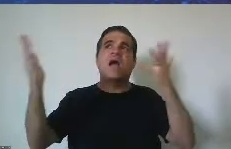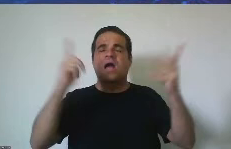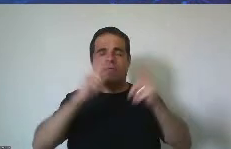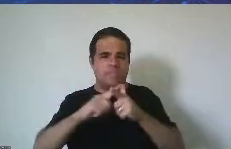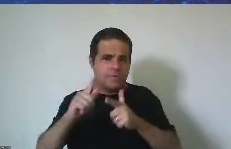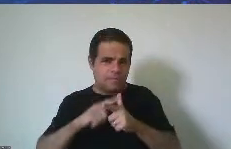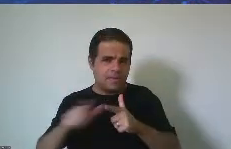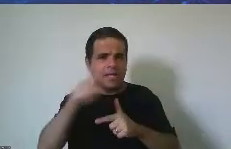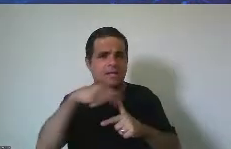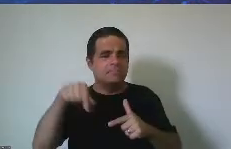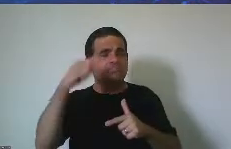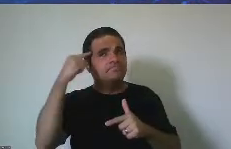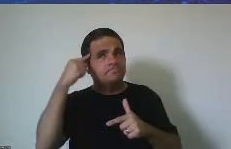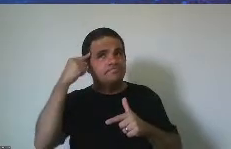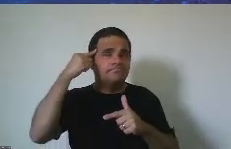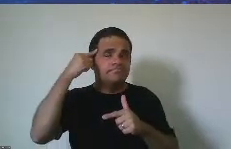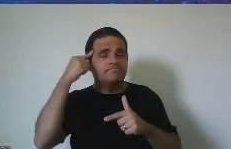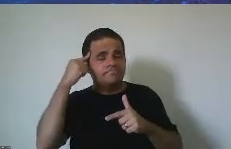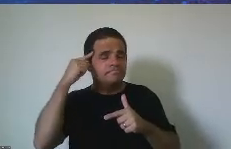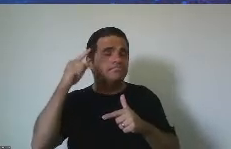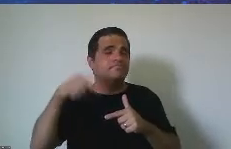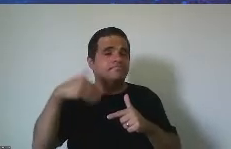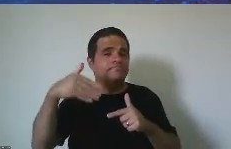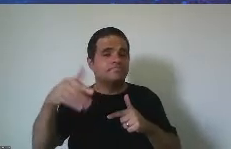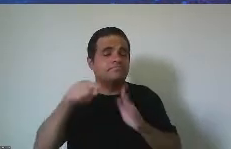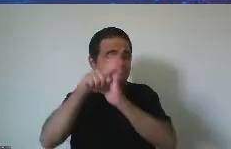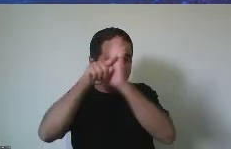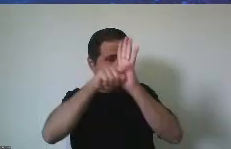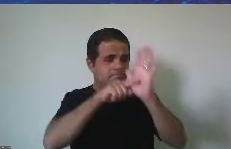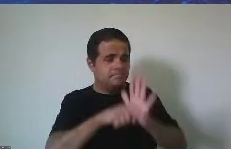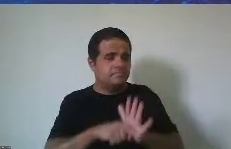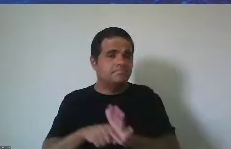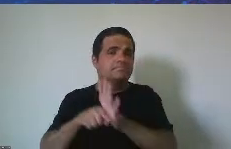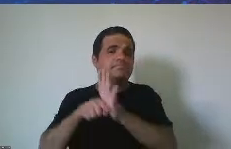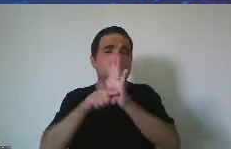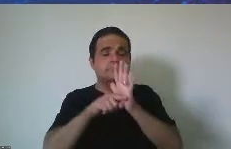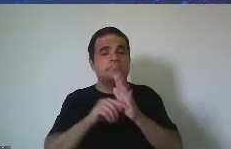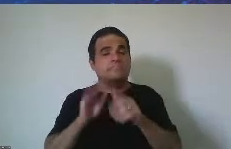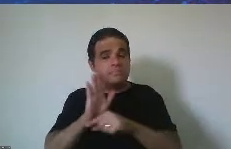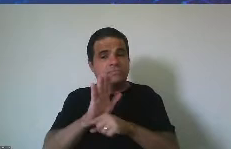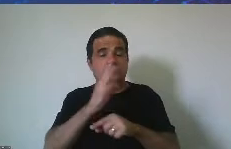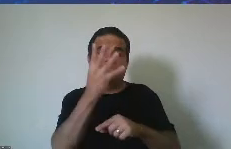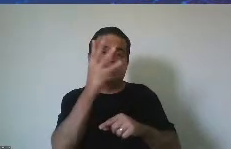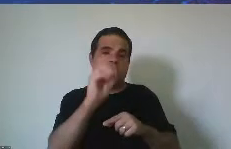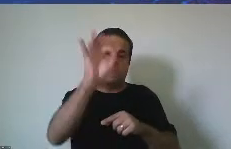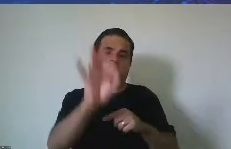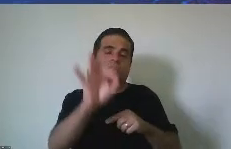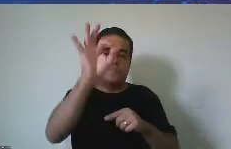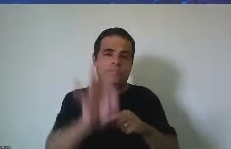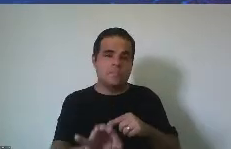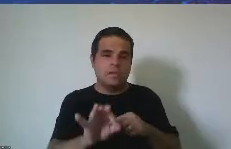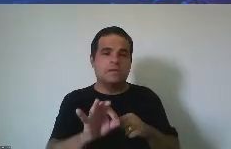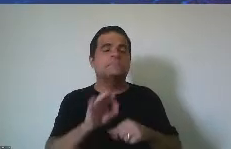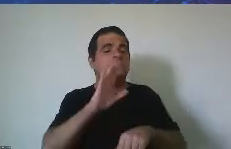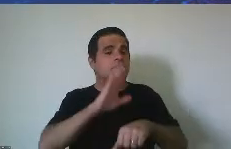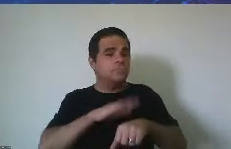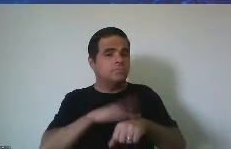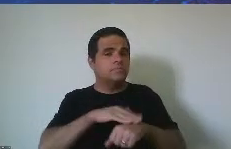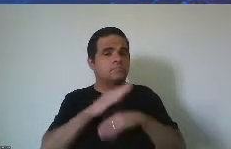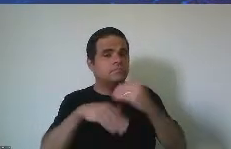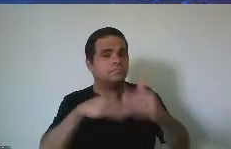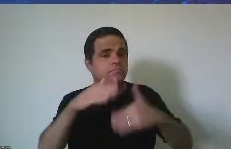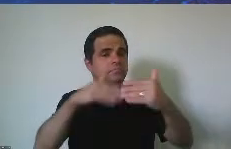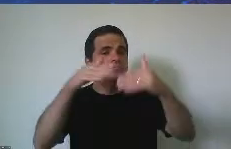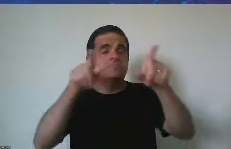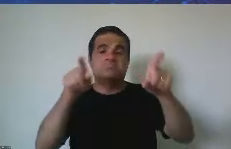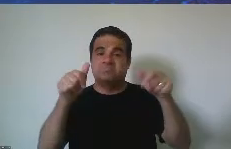são deixam Rastro auditável e 40% de redução no tempo de execução da manobra